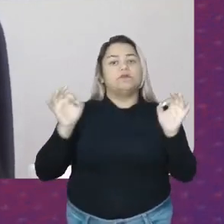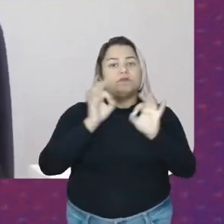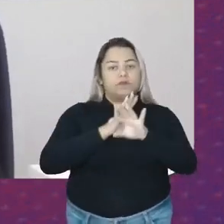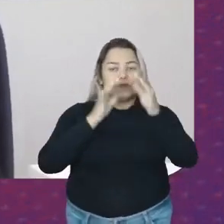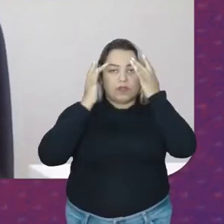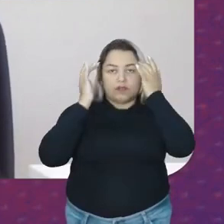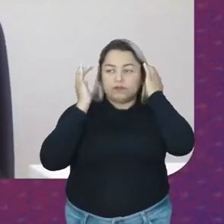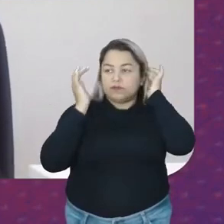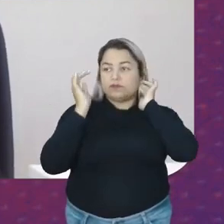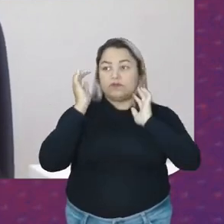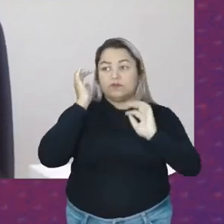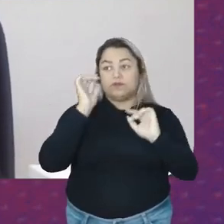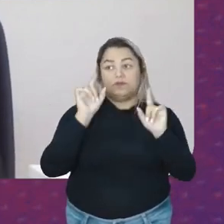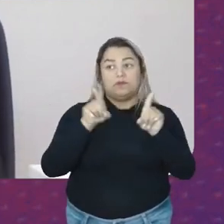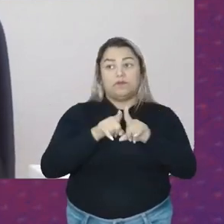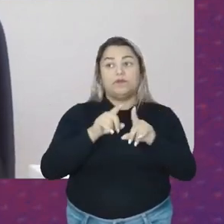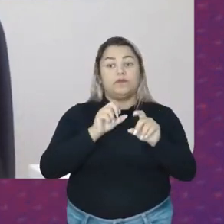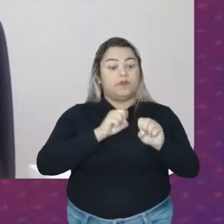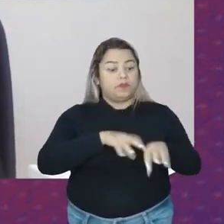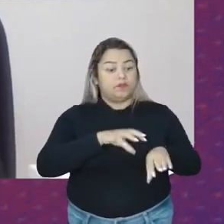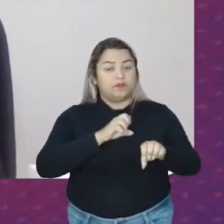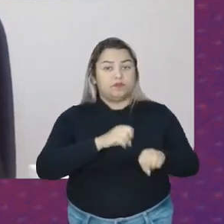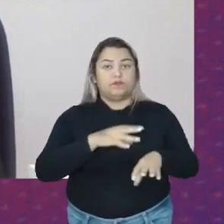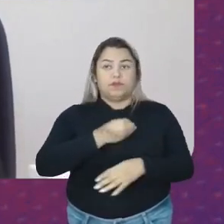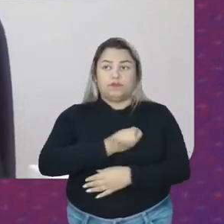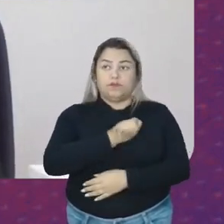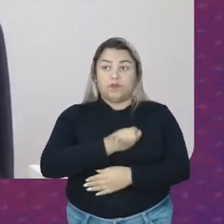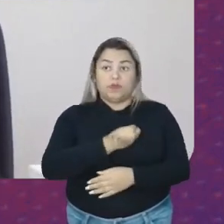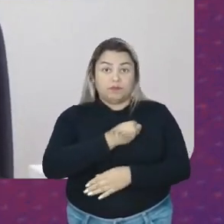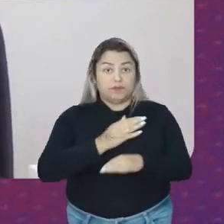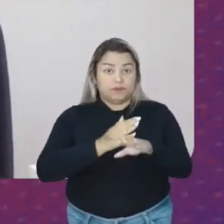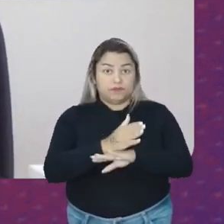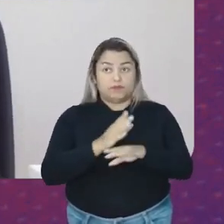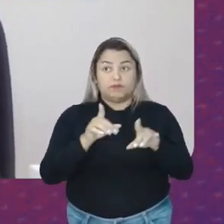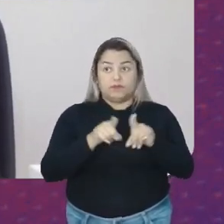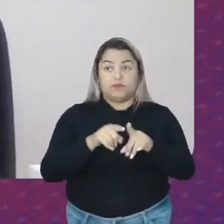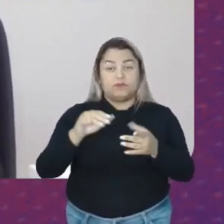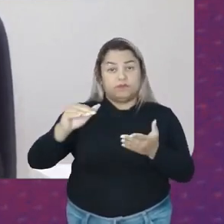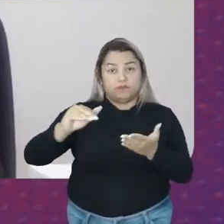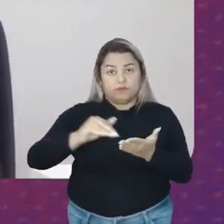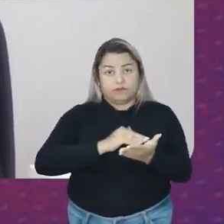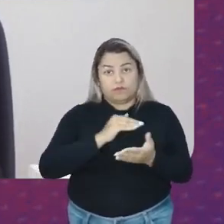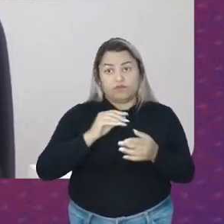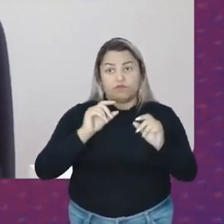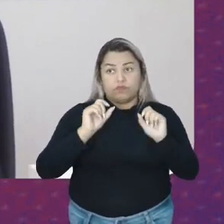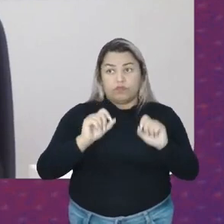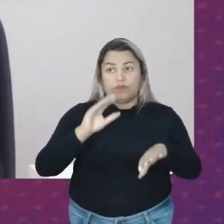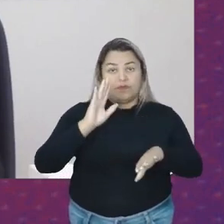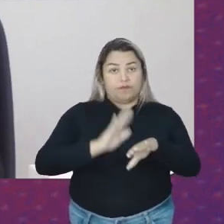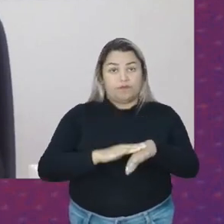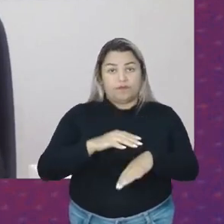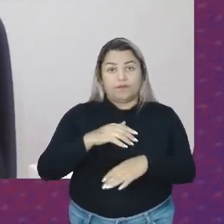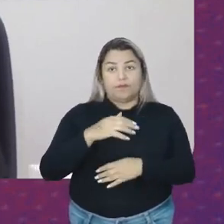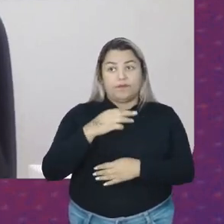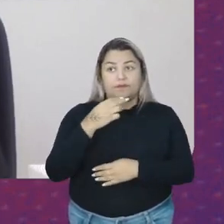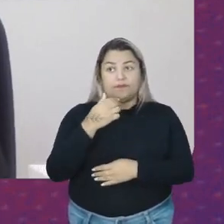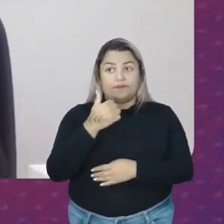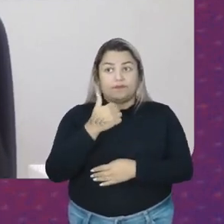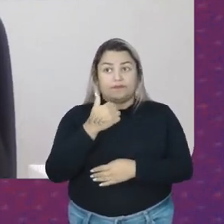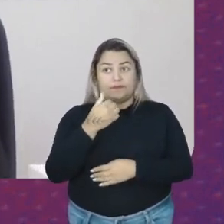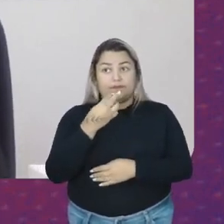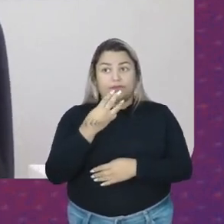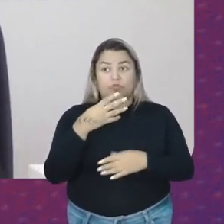finalizando essas aulas com a participação agora das secretárias, de mais 3 secretárias